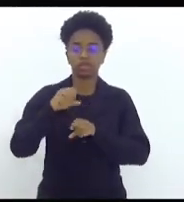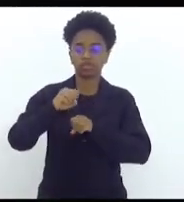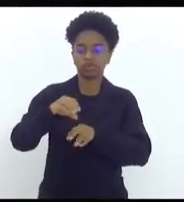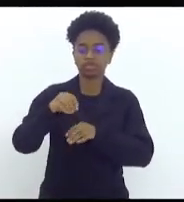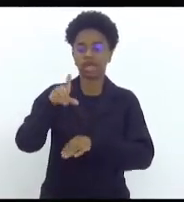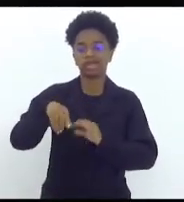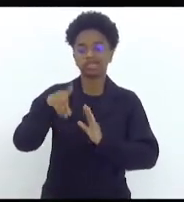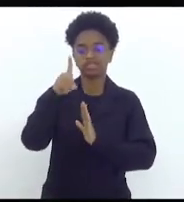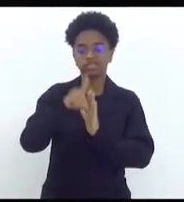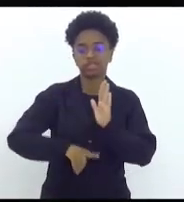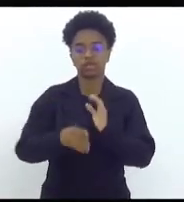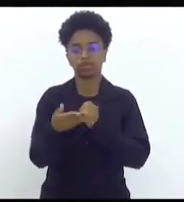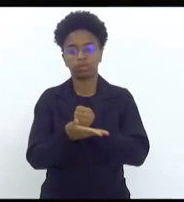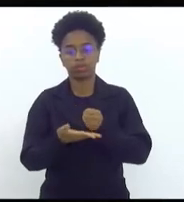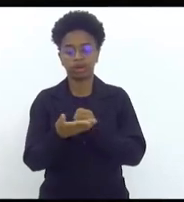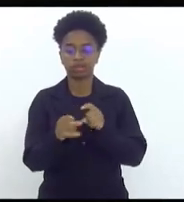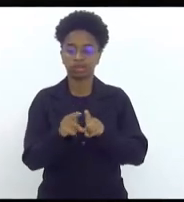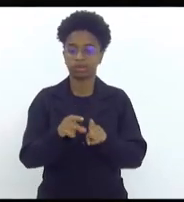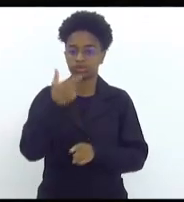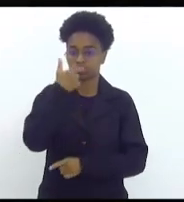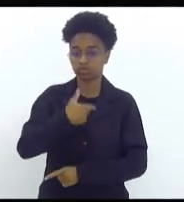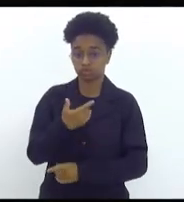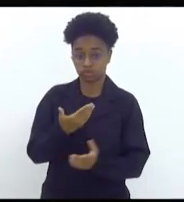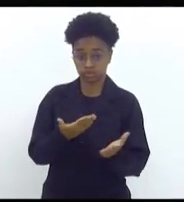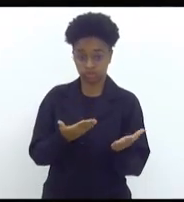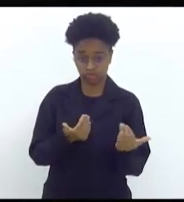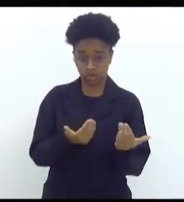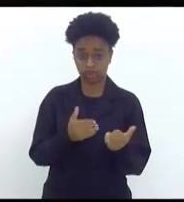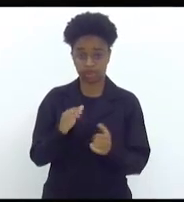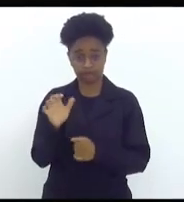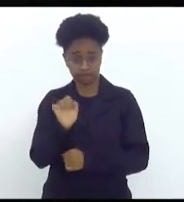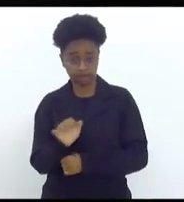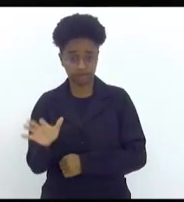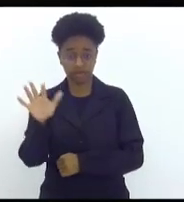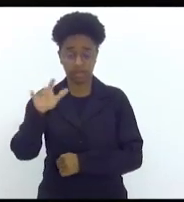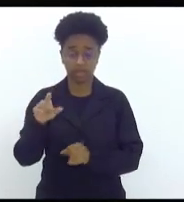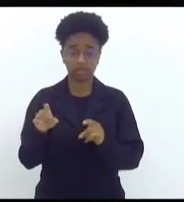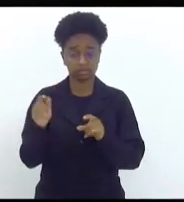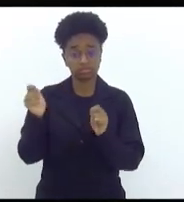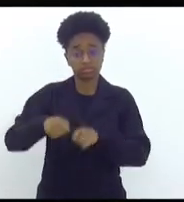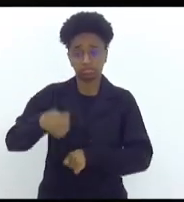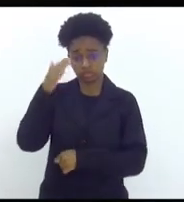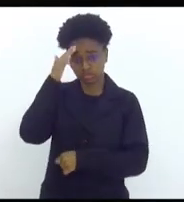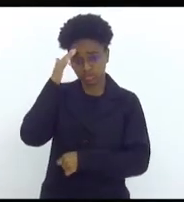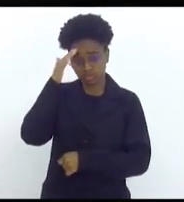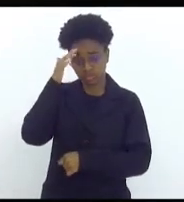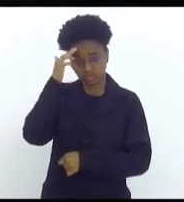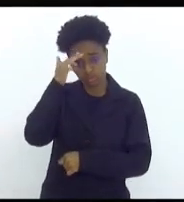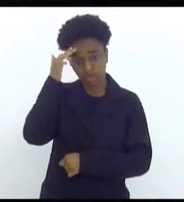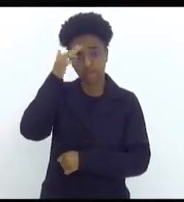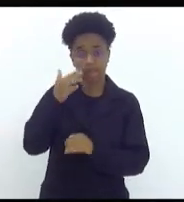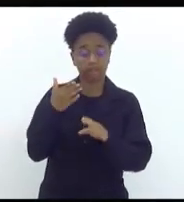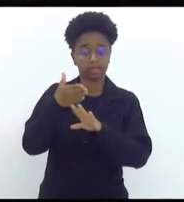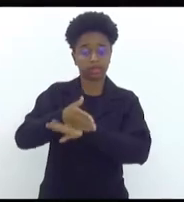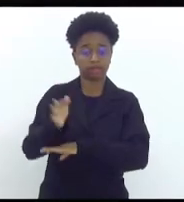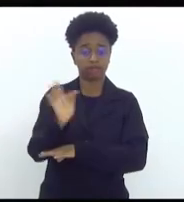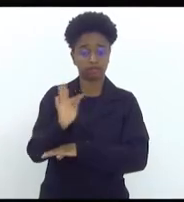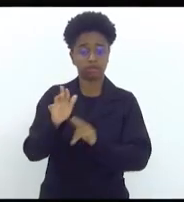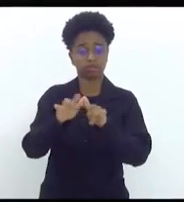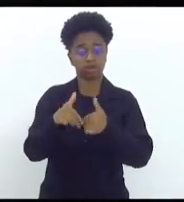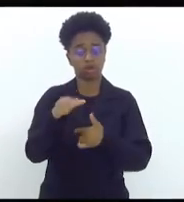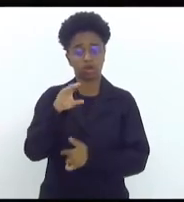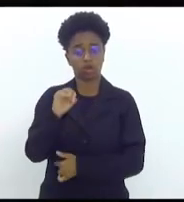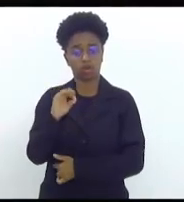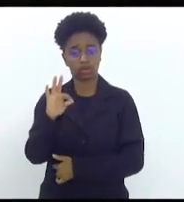universal O que é ser uma jovem favelada como eu e sonharem entrar na universidade por cotas é um dia de